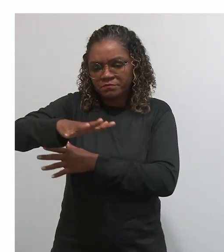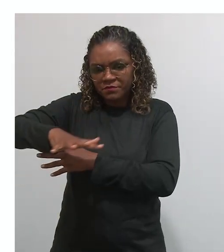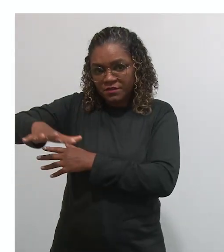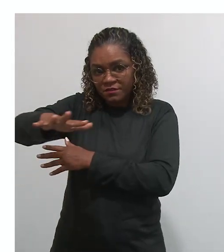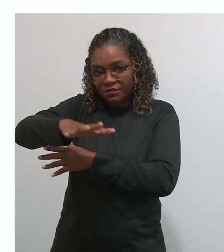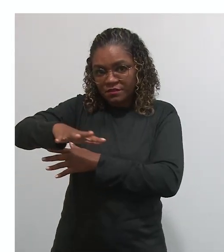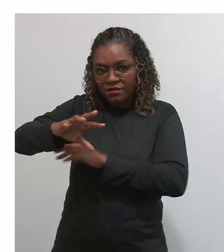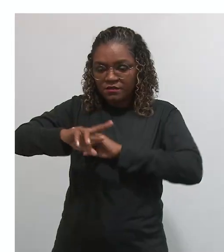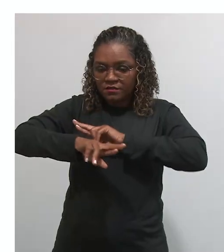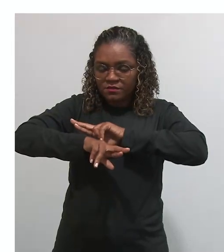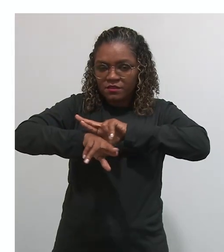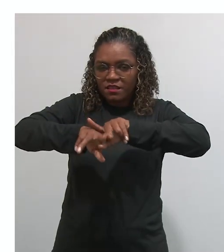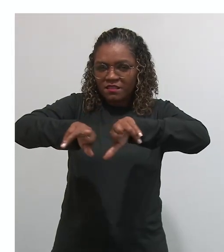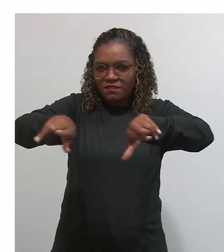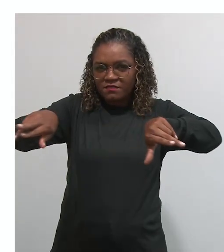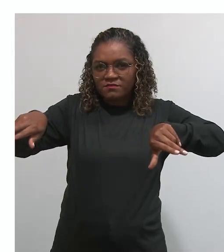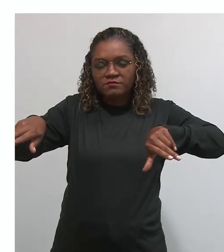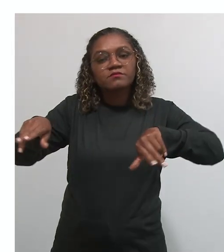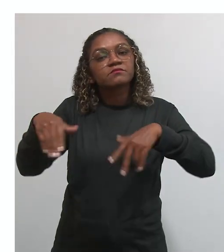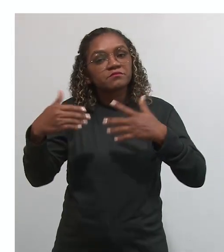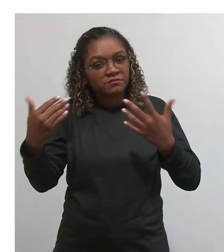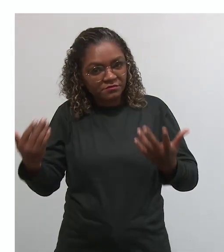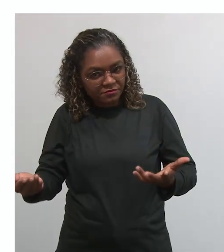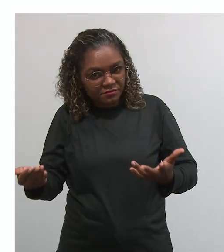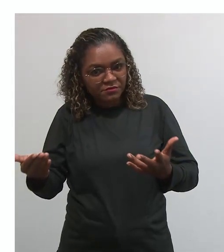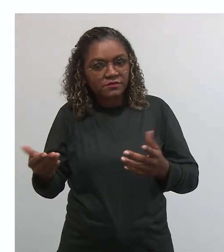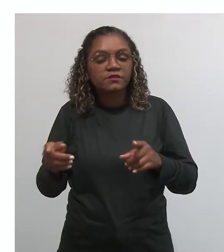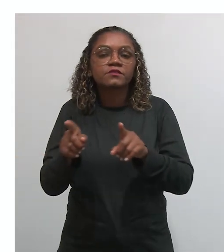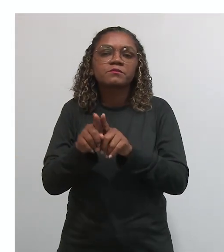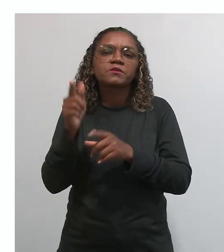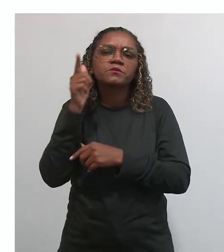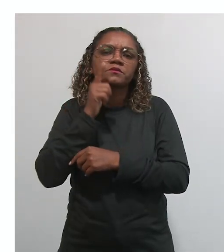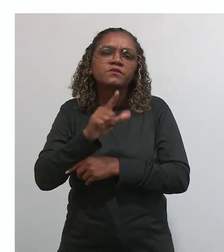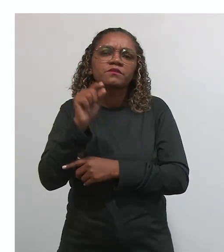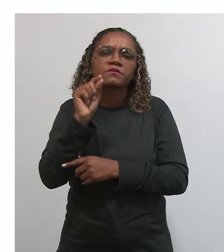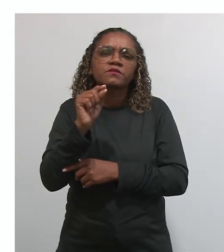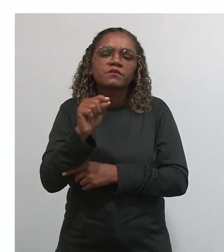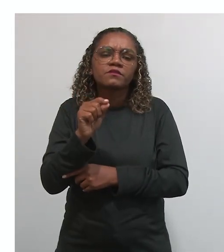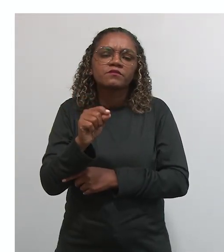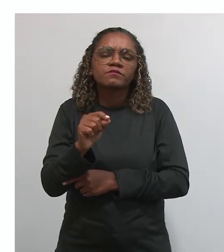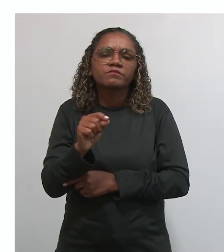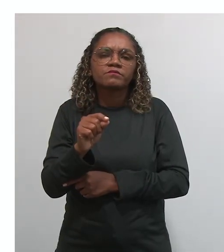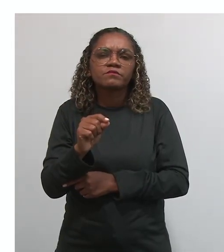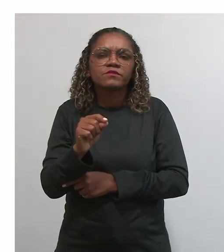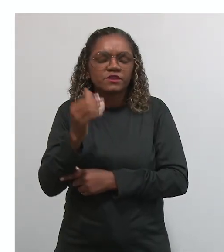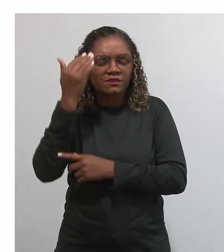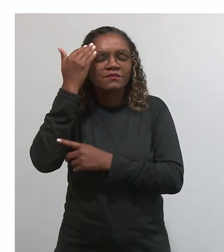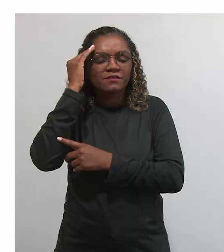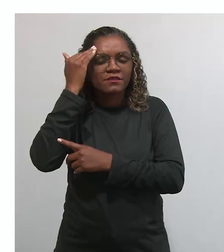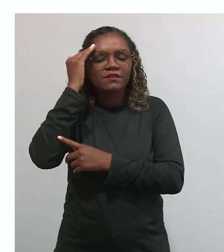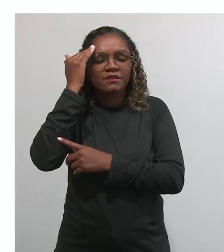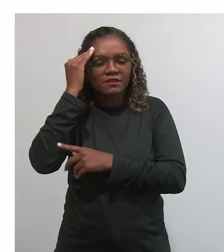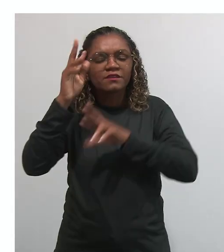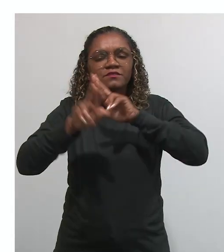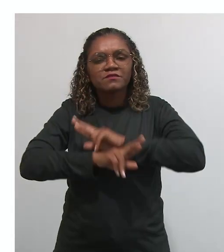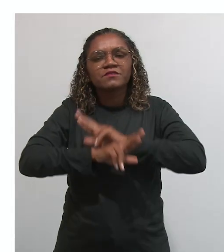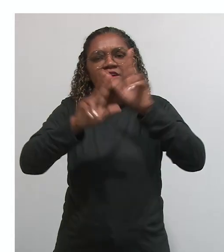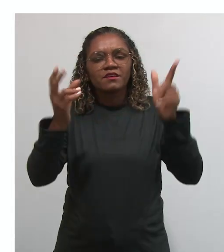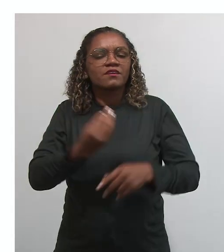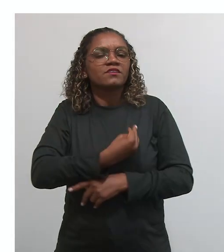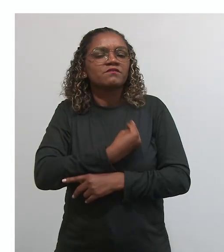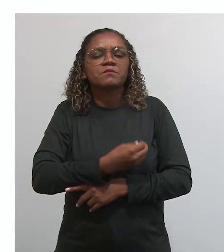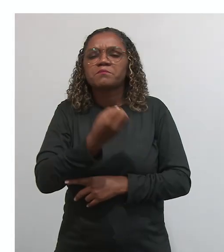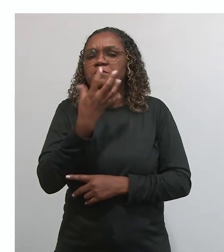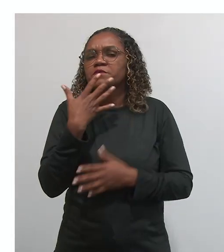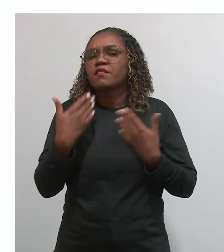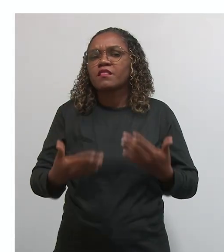diversas áreas diferentes e consegue ver a vida de uma forma mais colorida, de uma forma